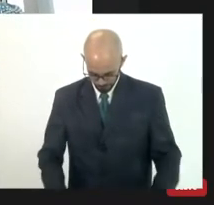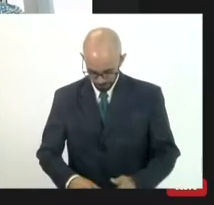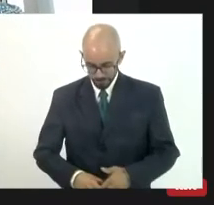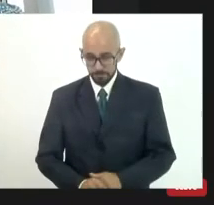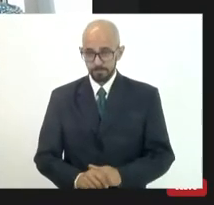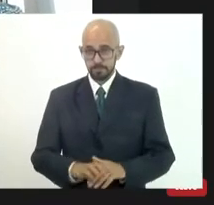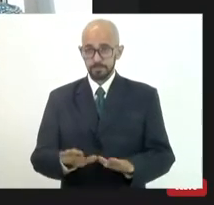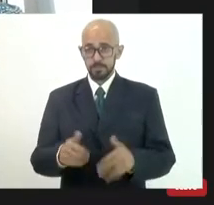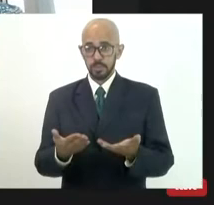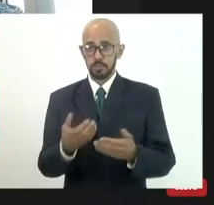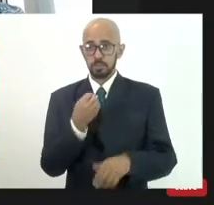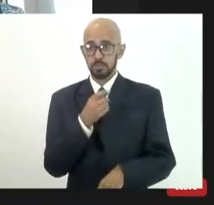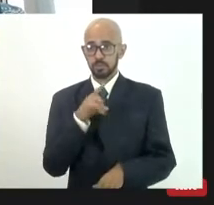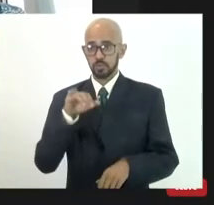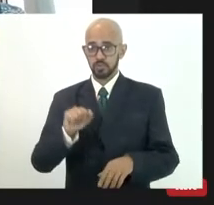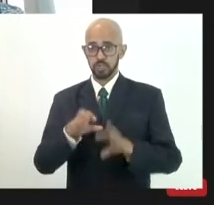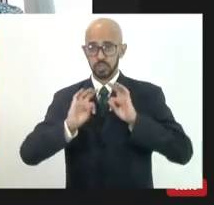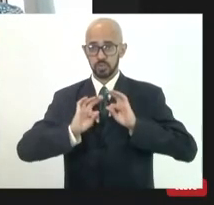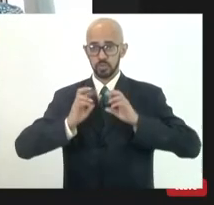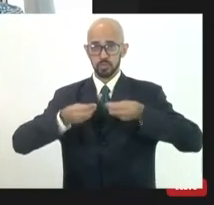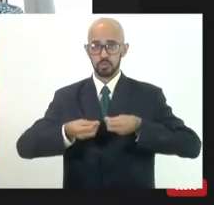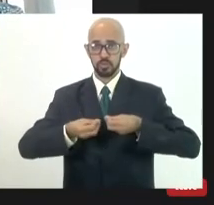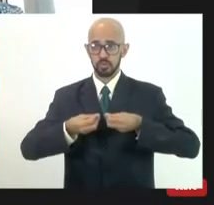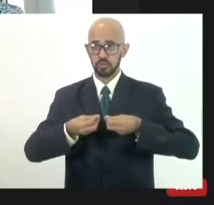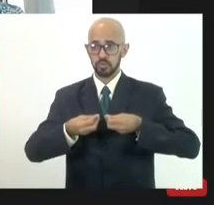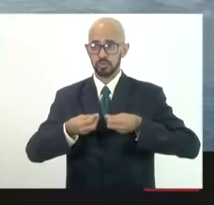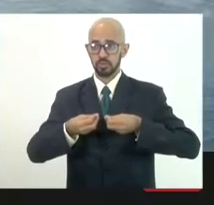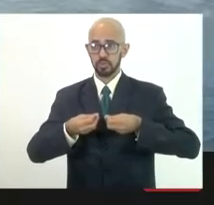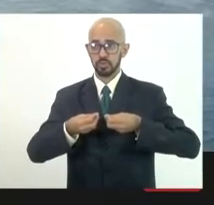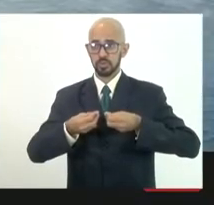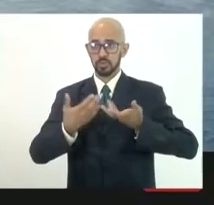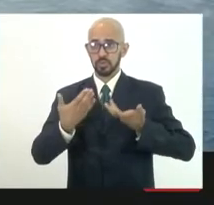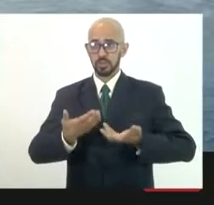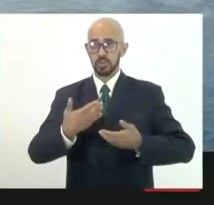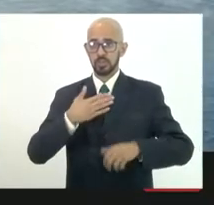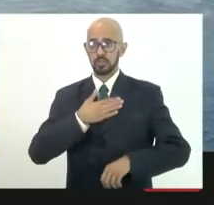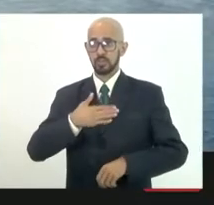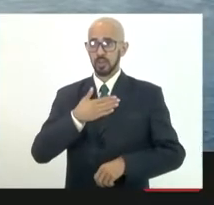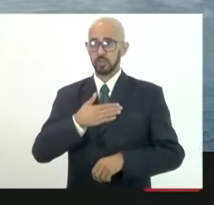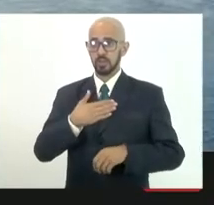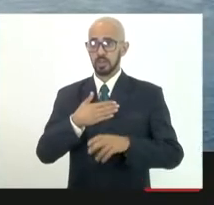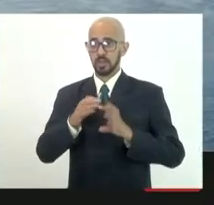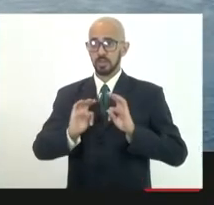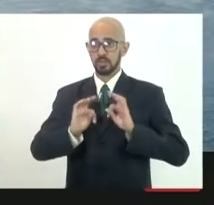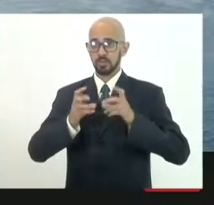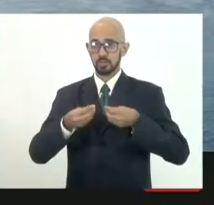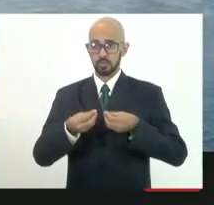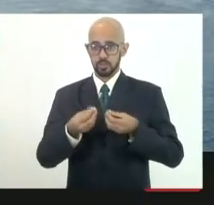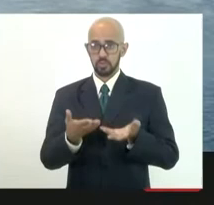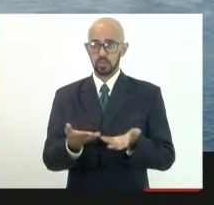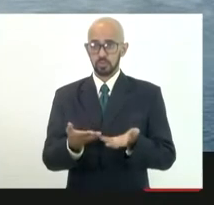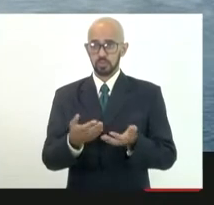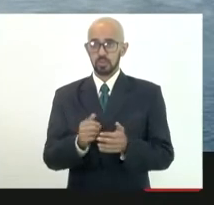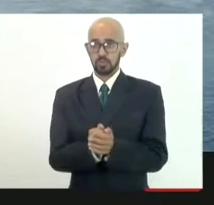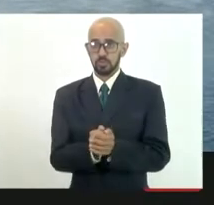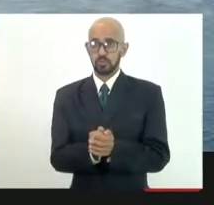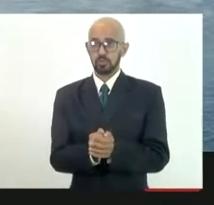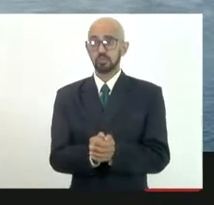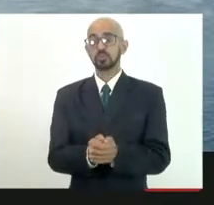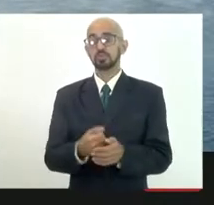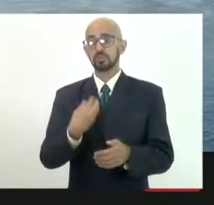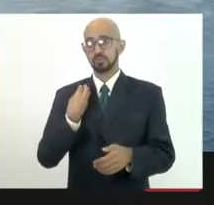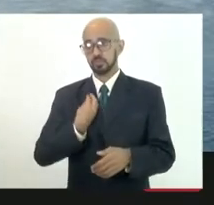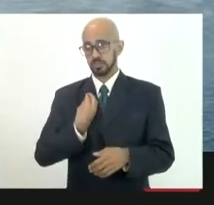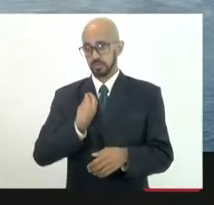Bom dia a todos e todas. Quero aqui saudar a todos presentes, na pessoa da nossa presidente, deputada Marta Rocha,